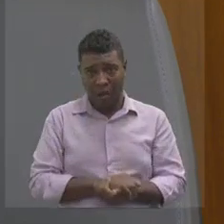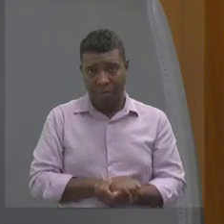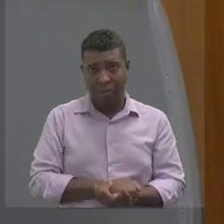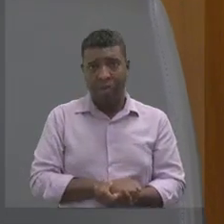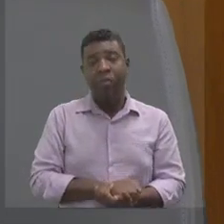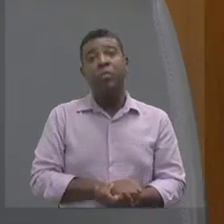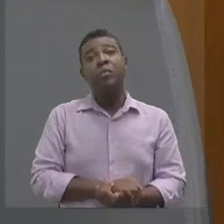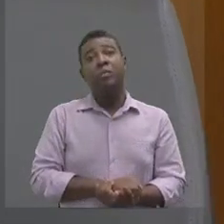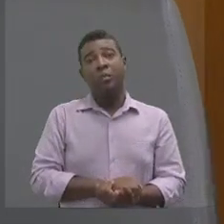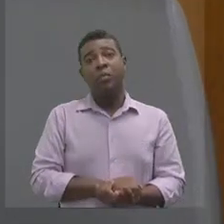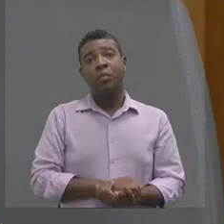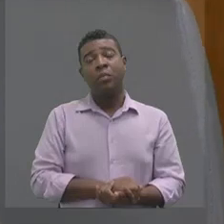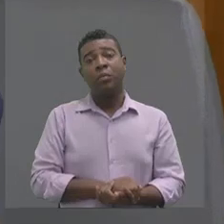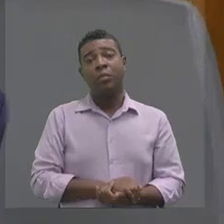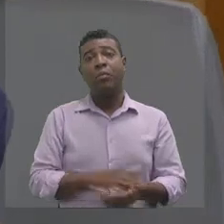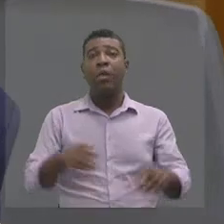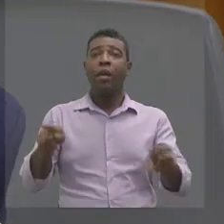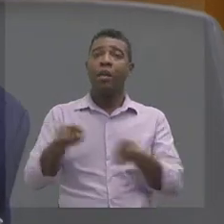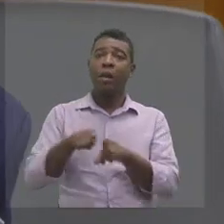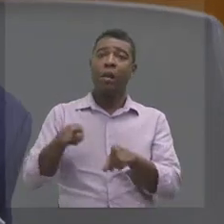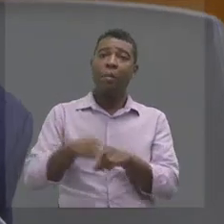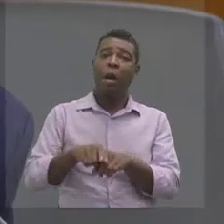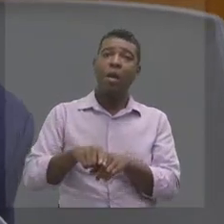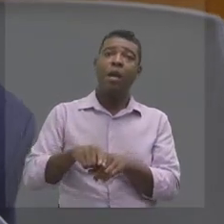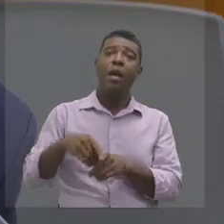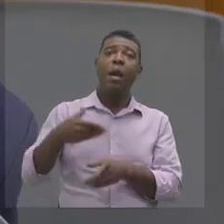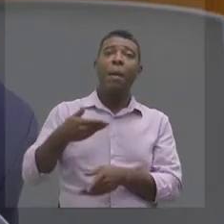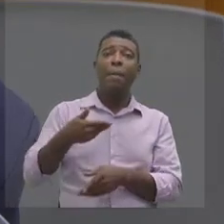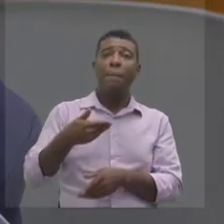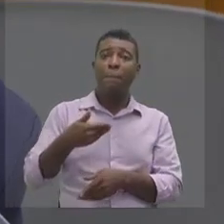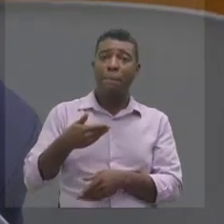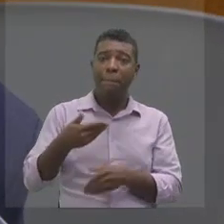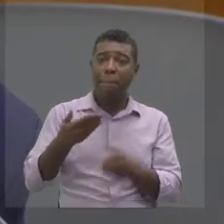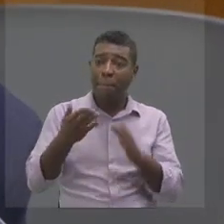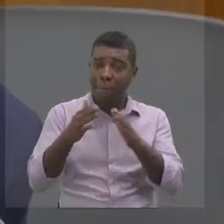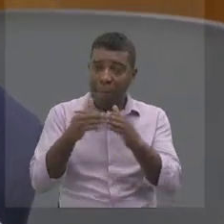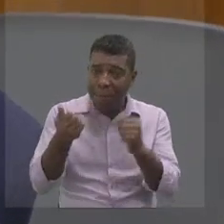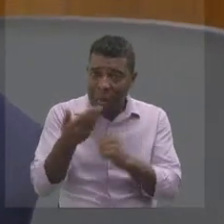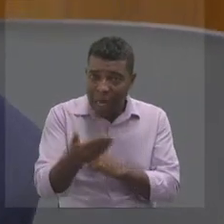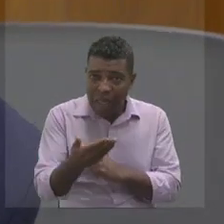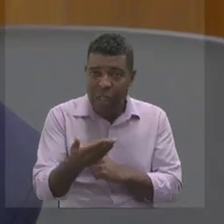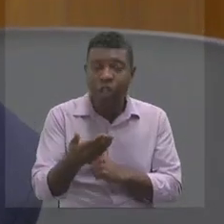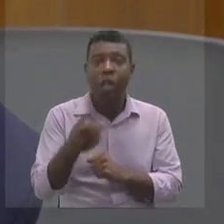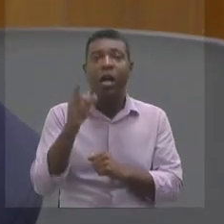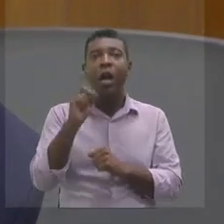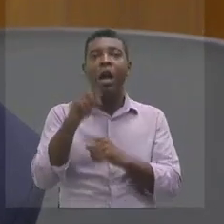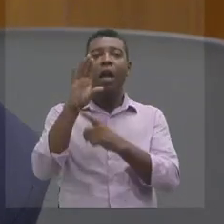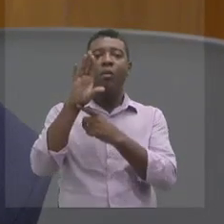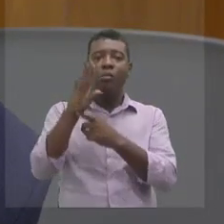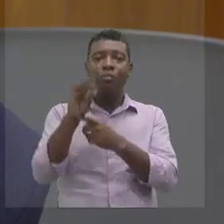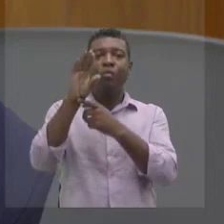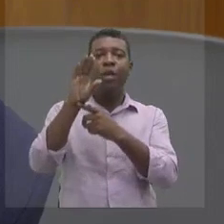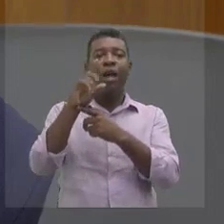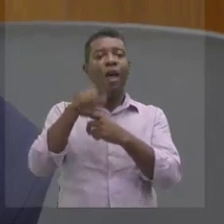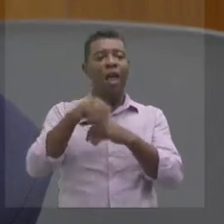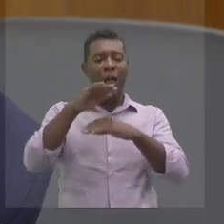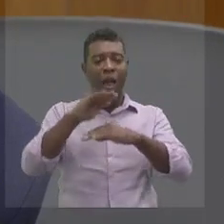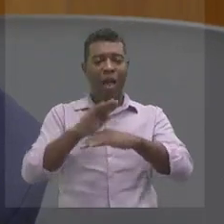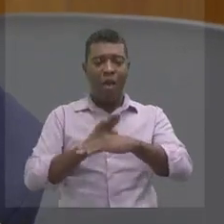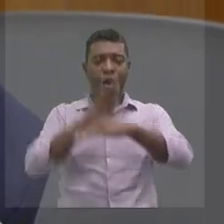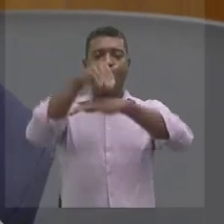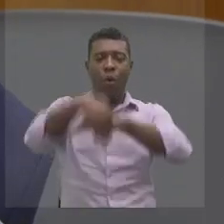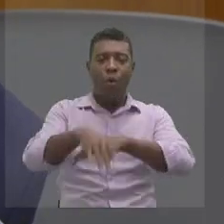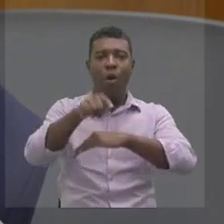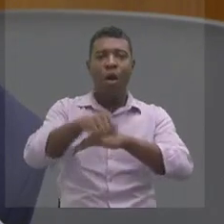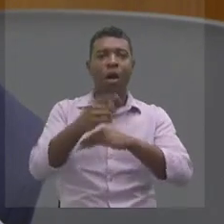ele solicita redutores de velocidade na MG 862 nos KM 19 e